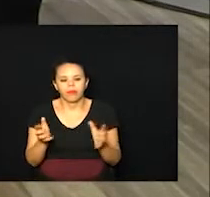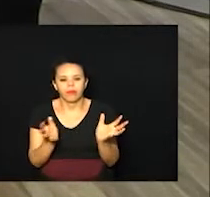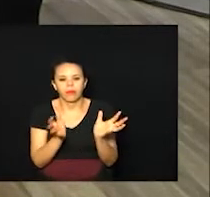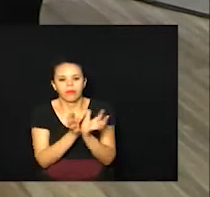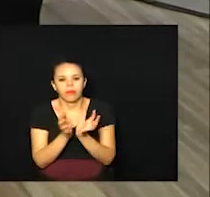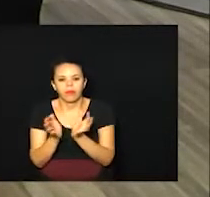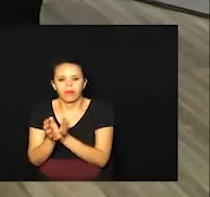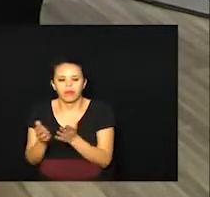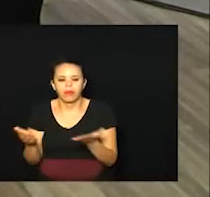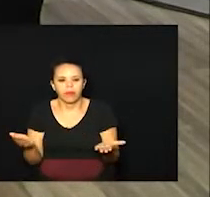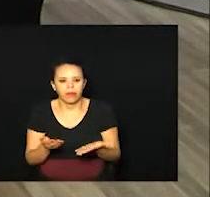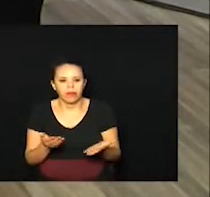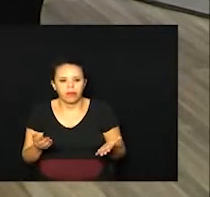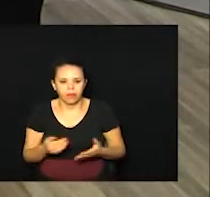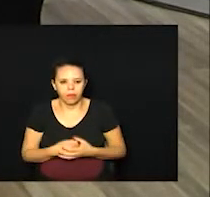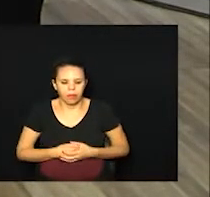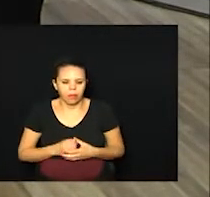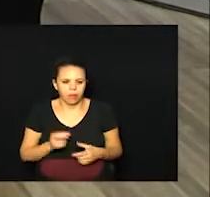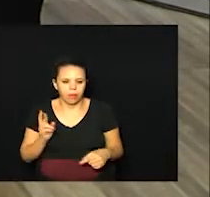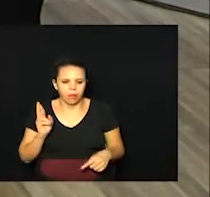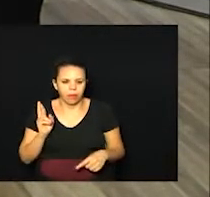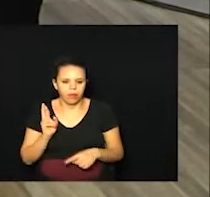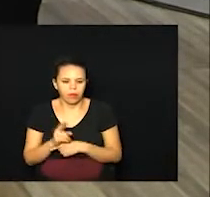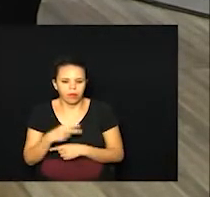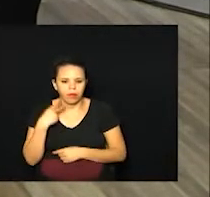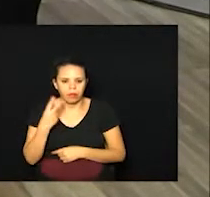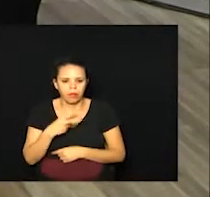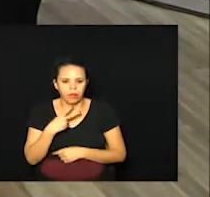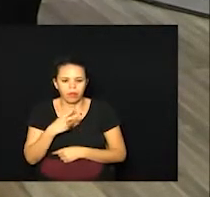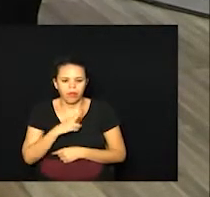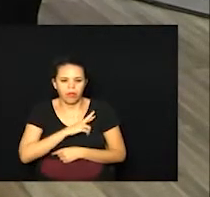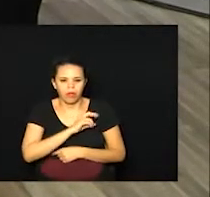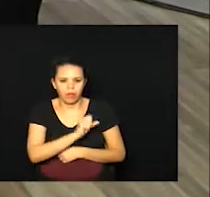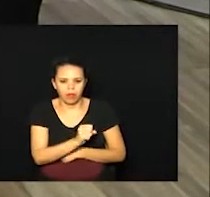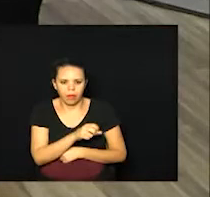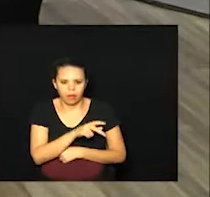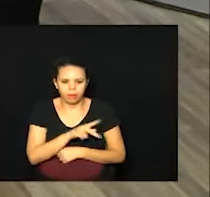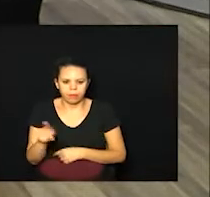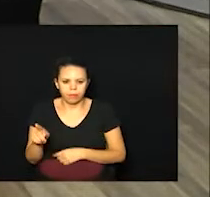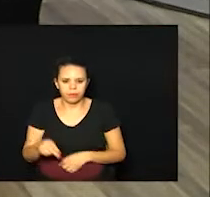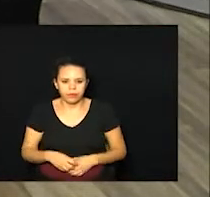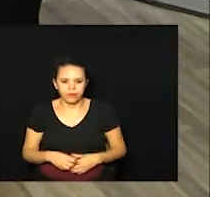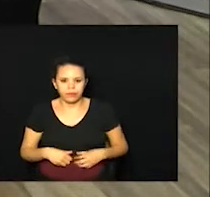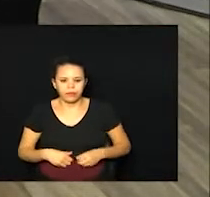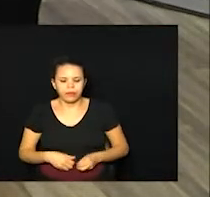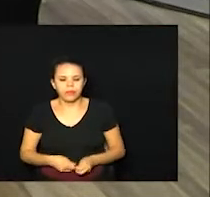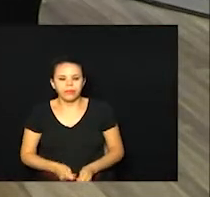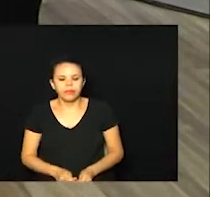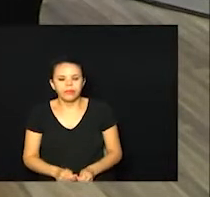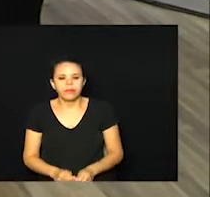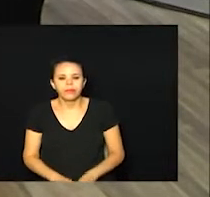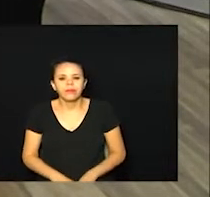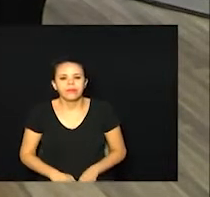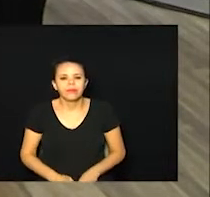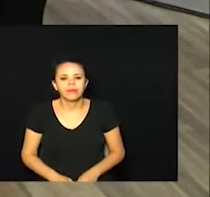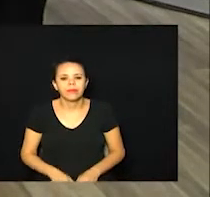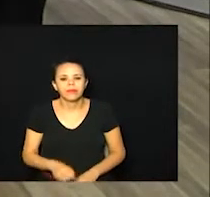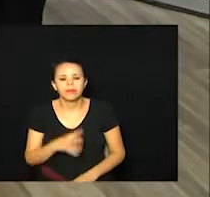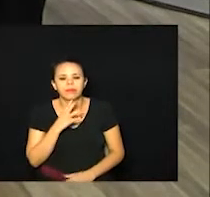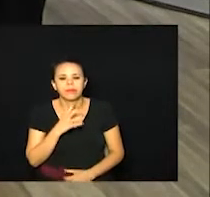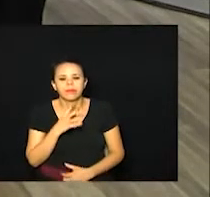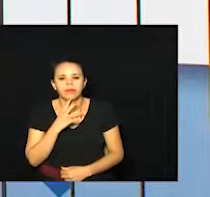comissões. Agora é uma comissão de representação que o vereador Luiz Rossini é o presidente. Exatamente, viu, Gabriel? Quem